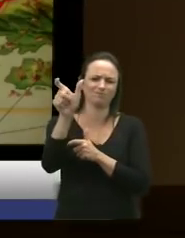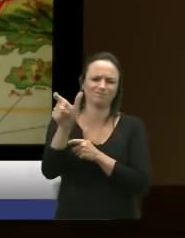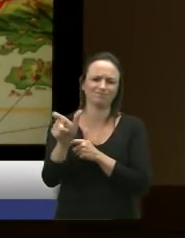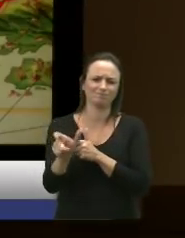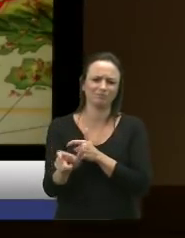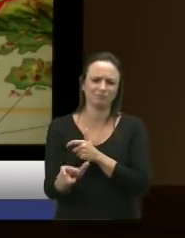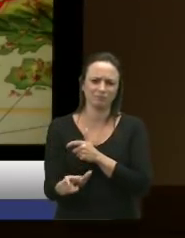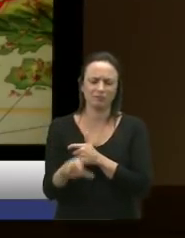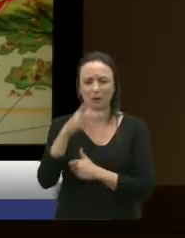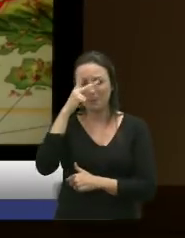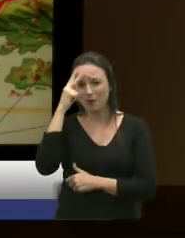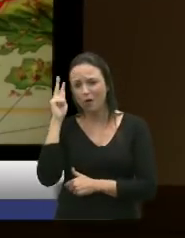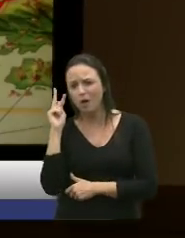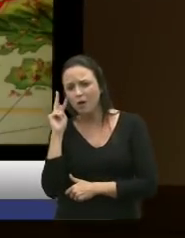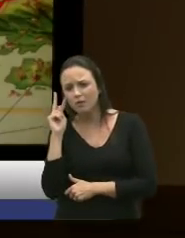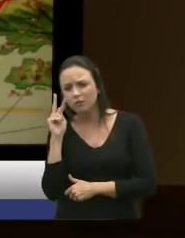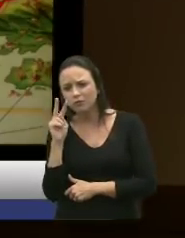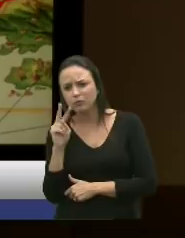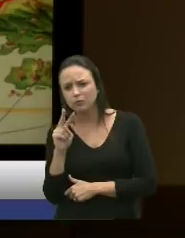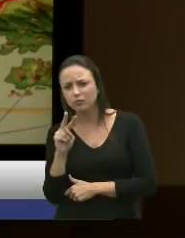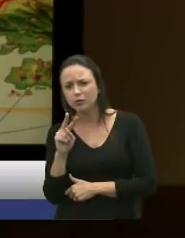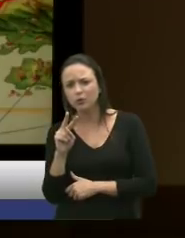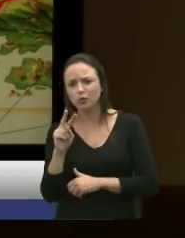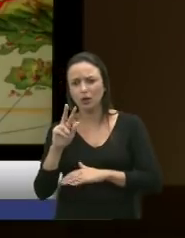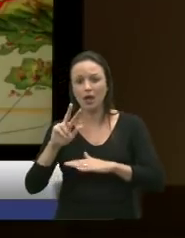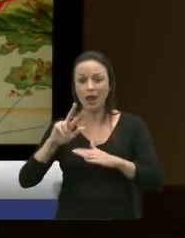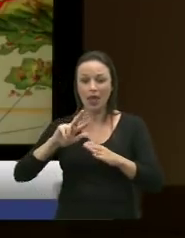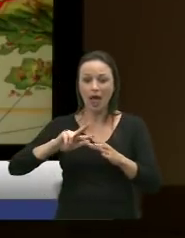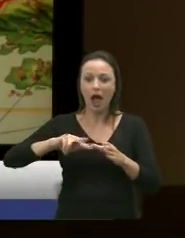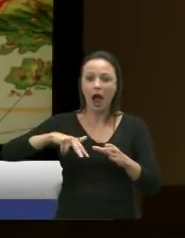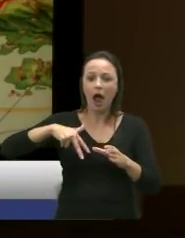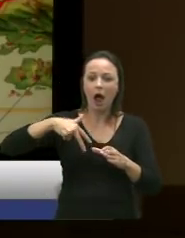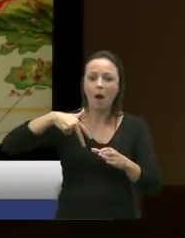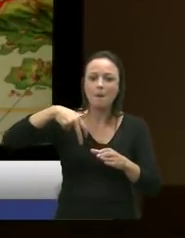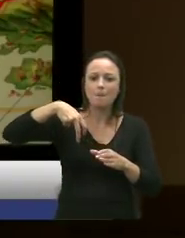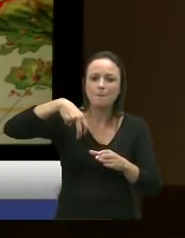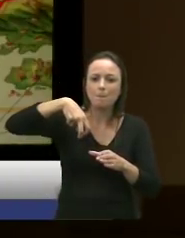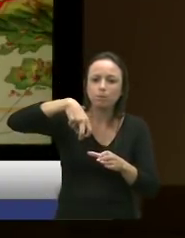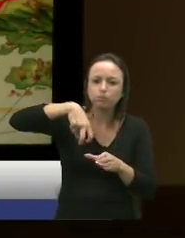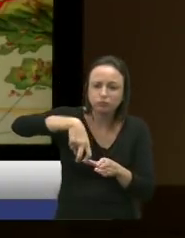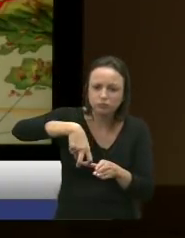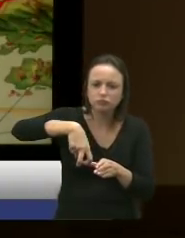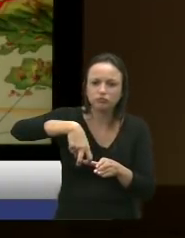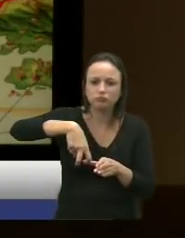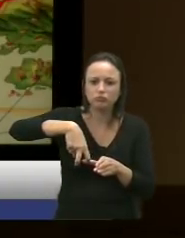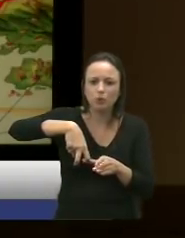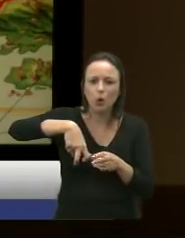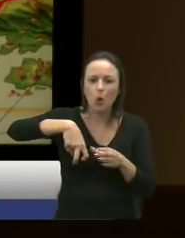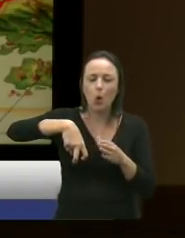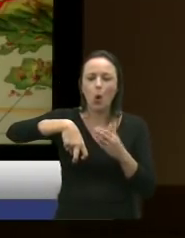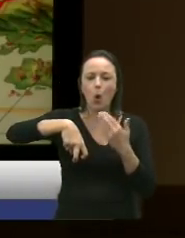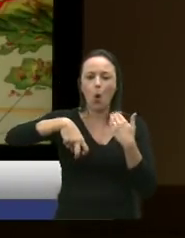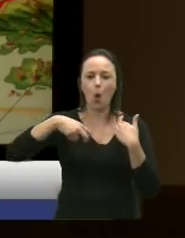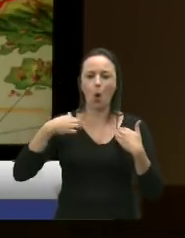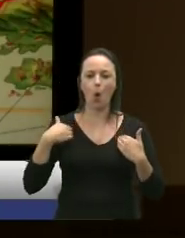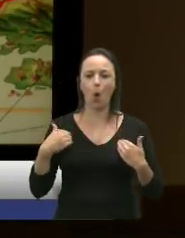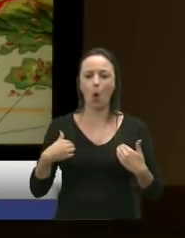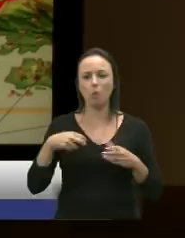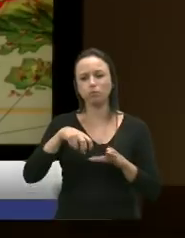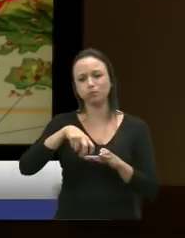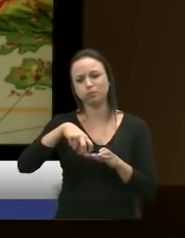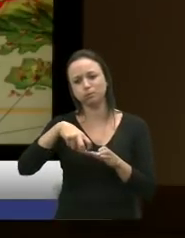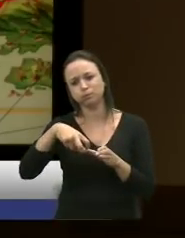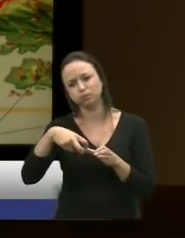Testemunhas próximas dizem que ao cair na sepultura, ele caiu ajoelhado, com o corpo de lado. Um dos